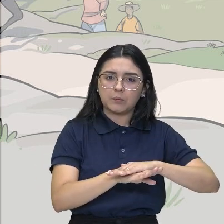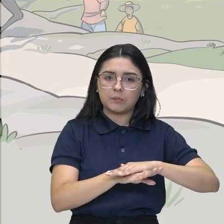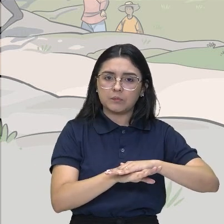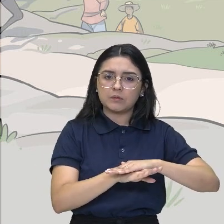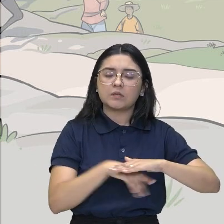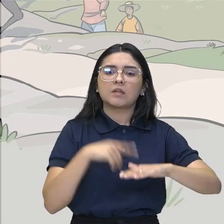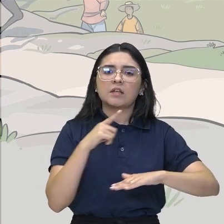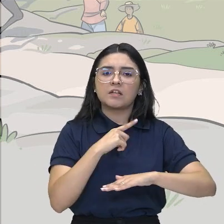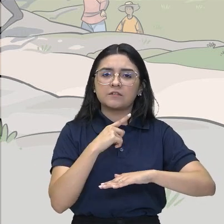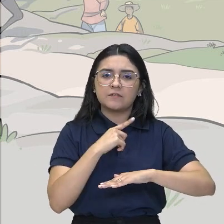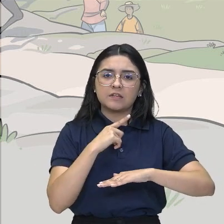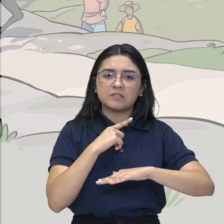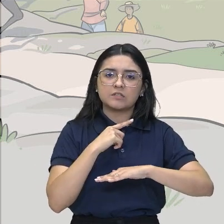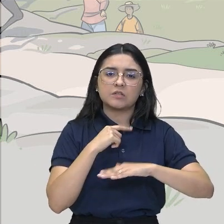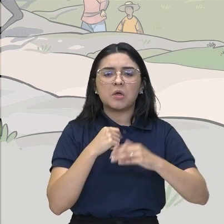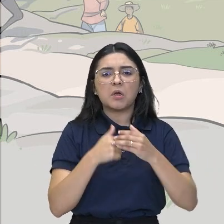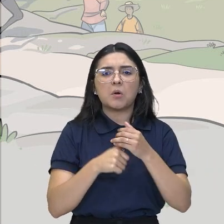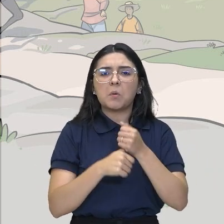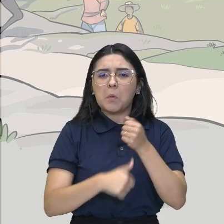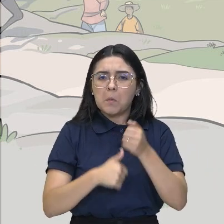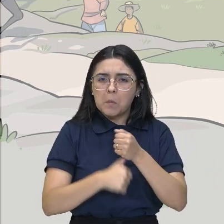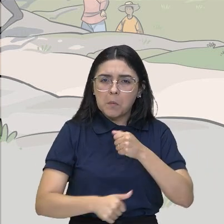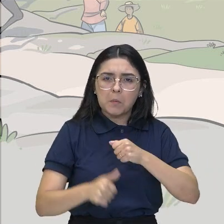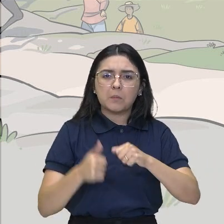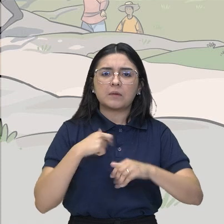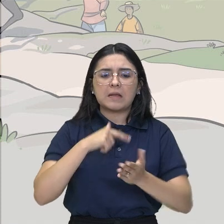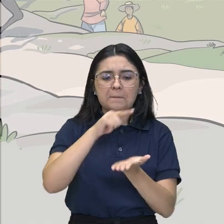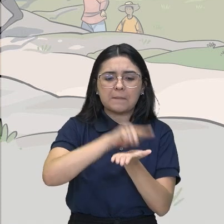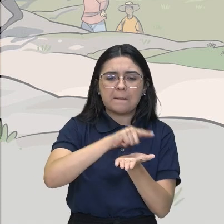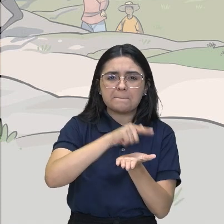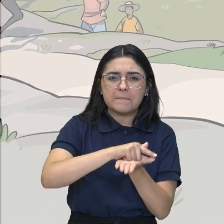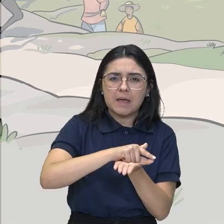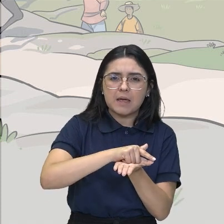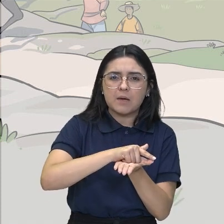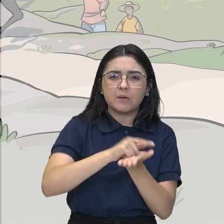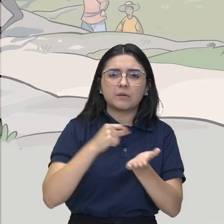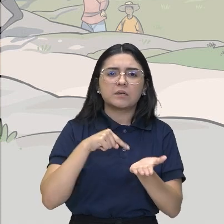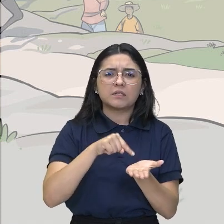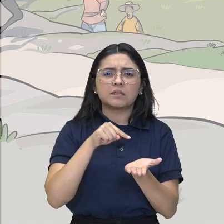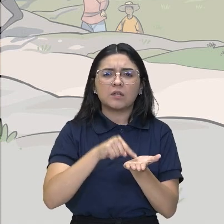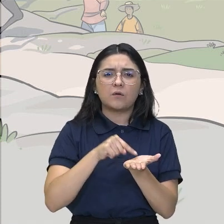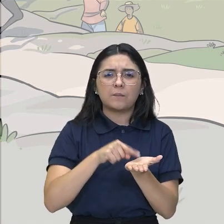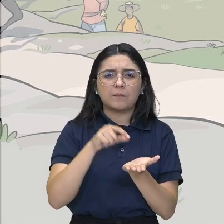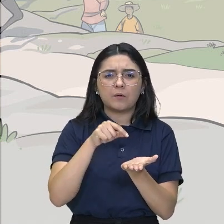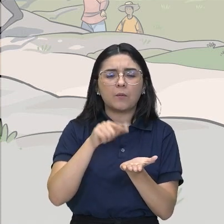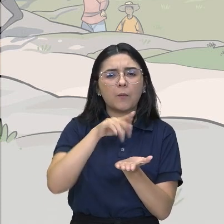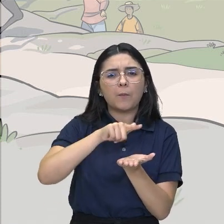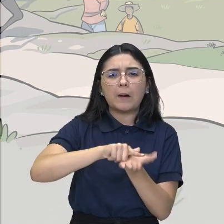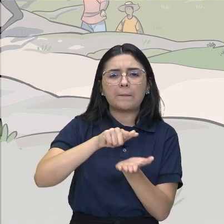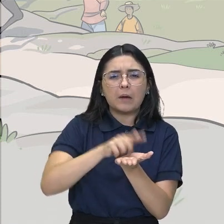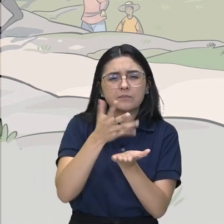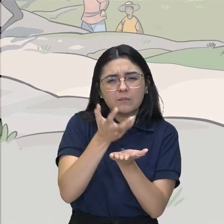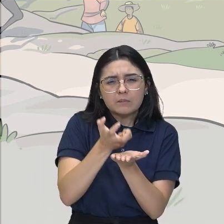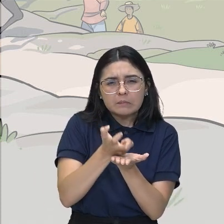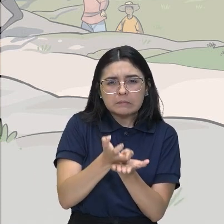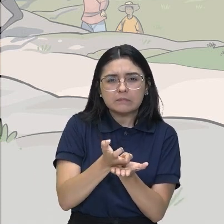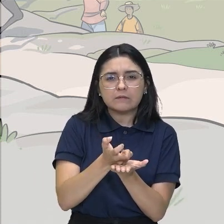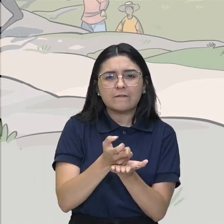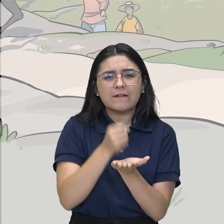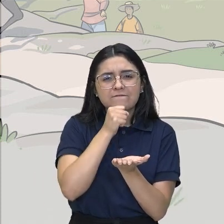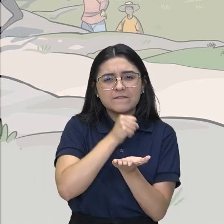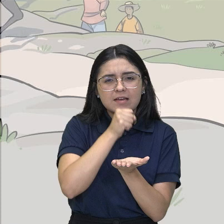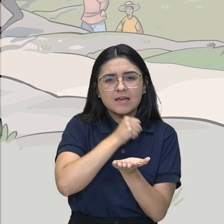defecavam e urinavam naquele papel, dando o aspecto de um papel envelhecido, basicamente conferindo